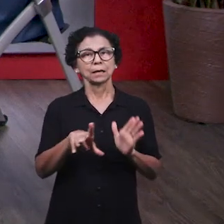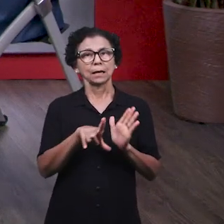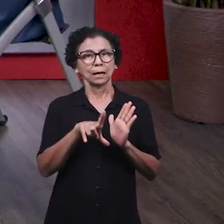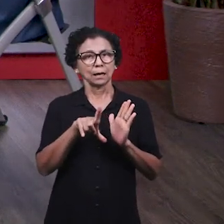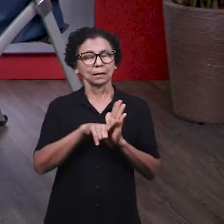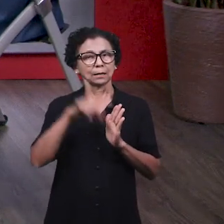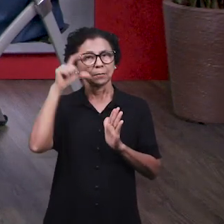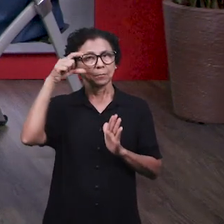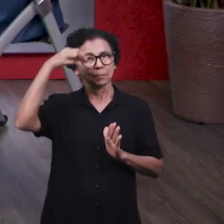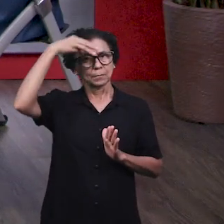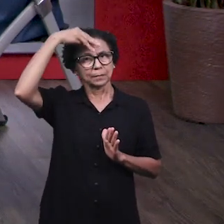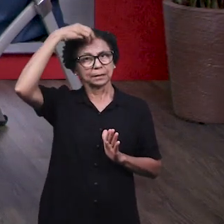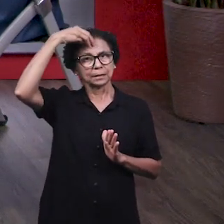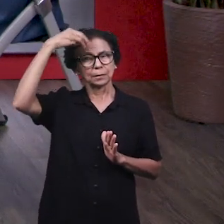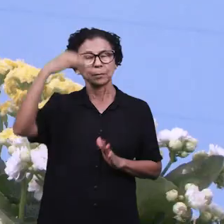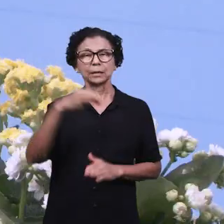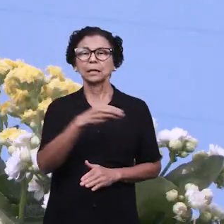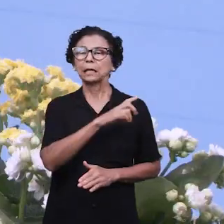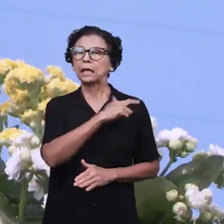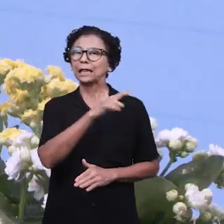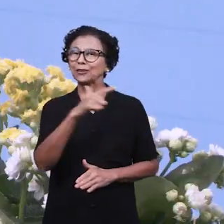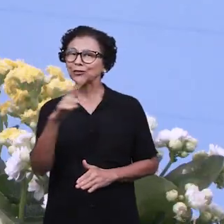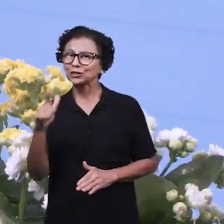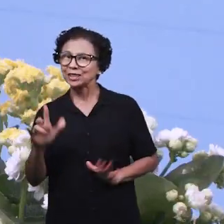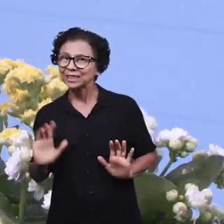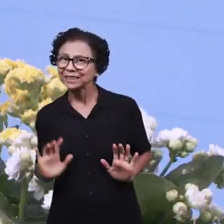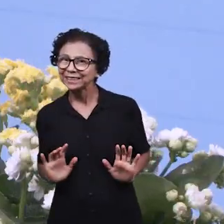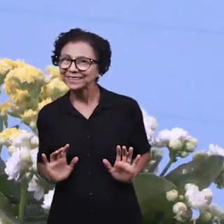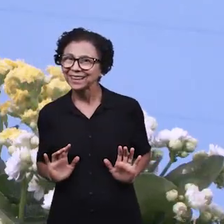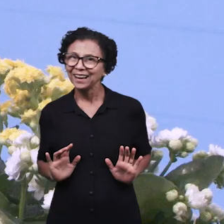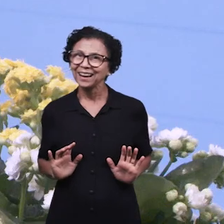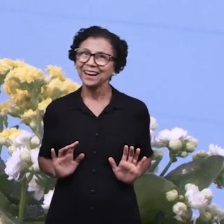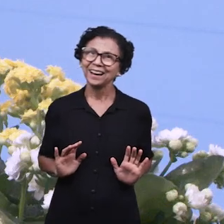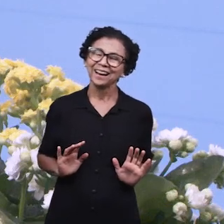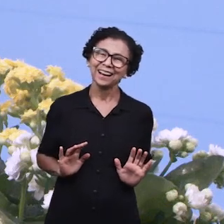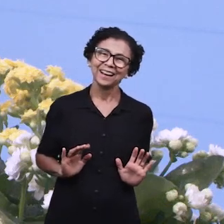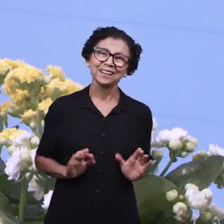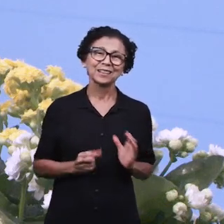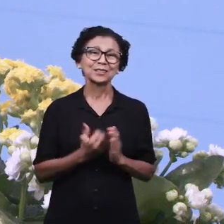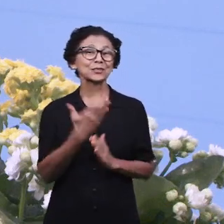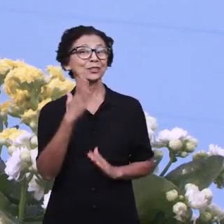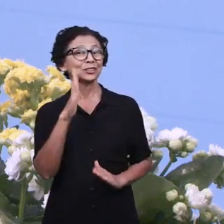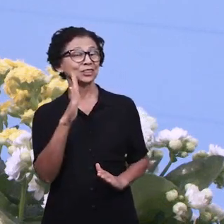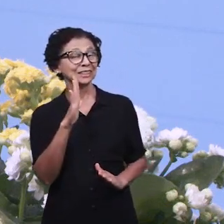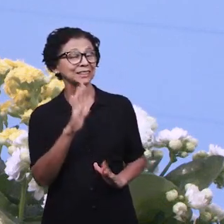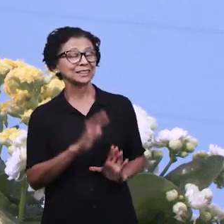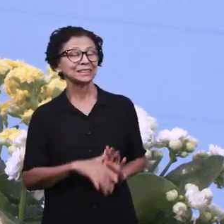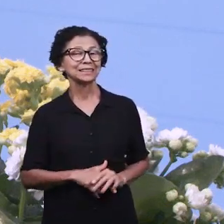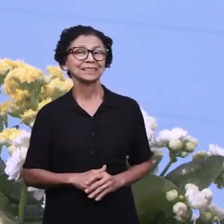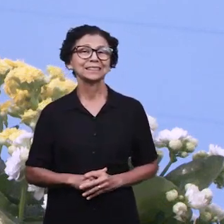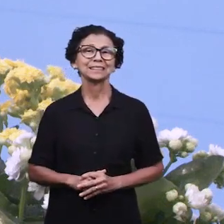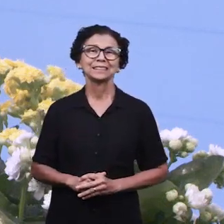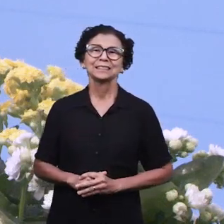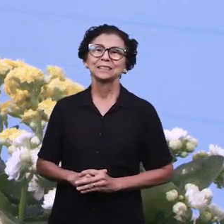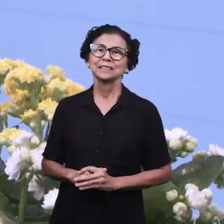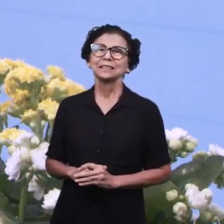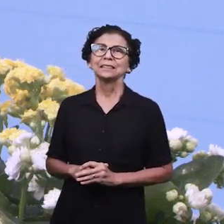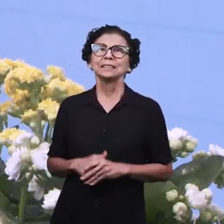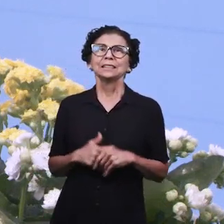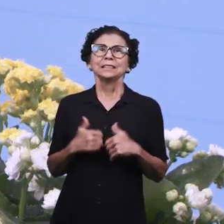Lei 11.340 estava no forno. Então, aí ela disse assim, mas é tudo o que nós queremos, nossa evasão